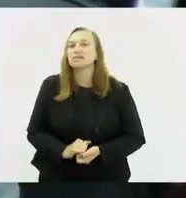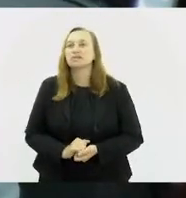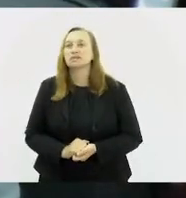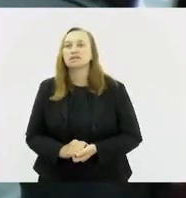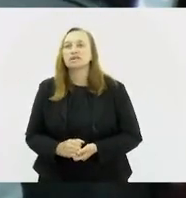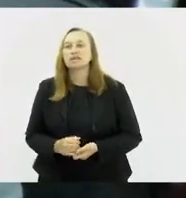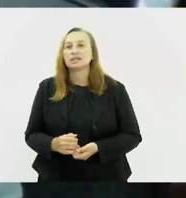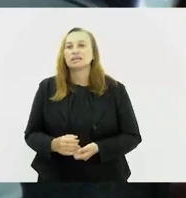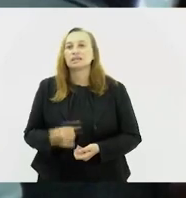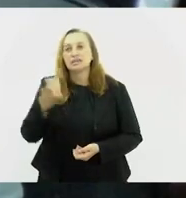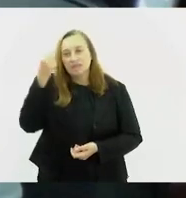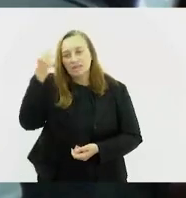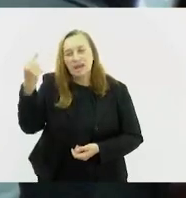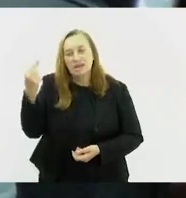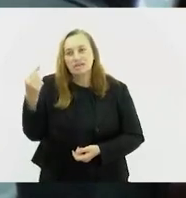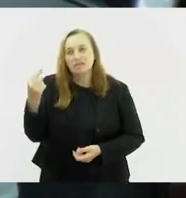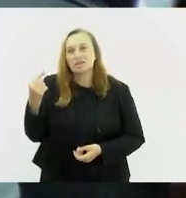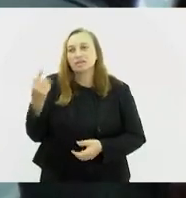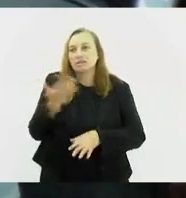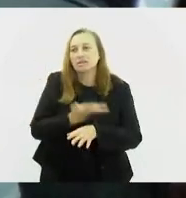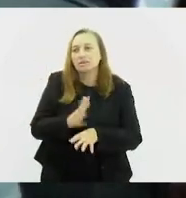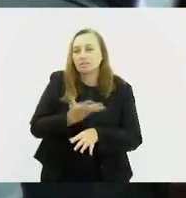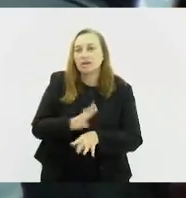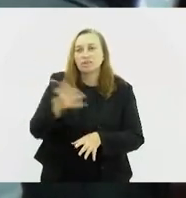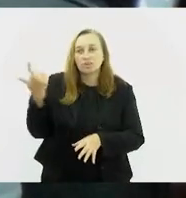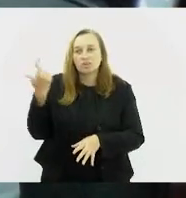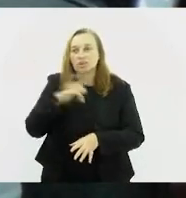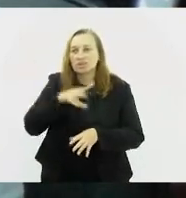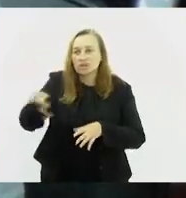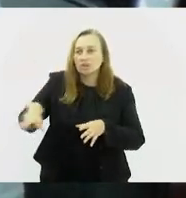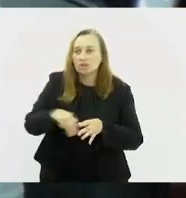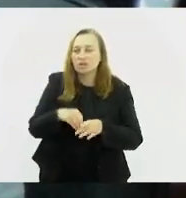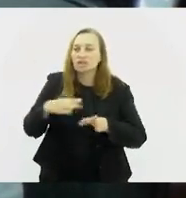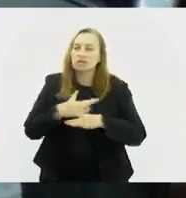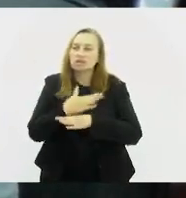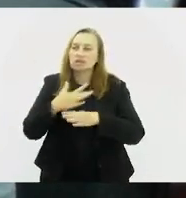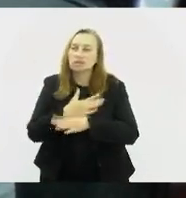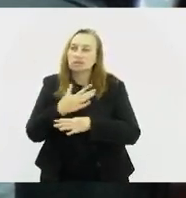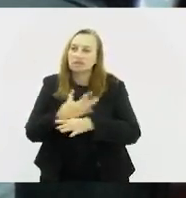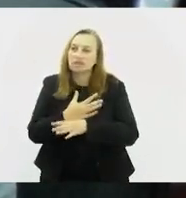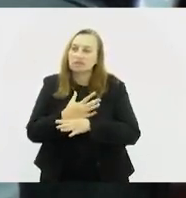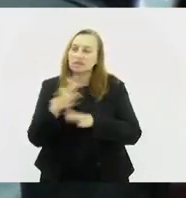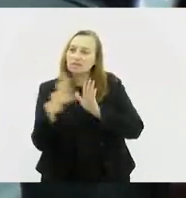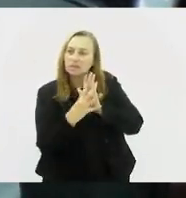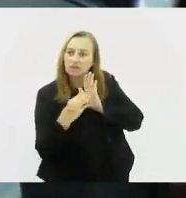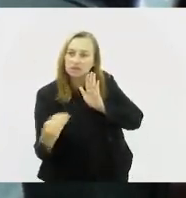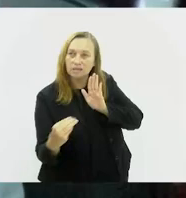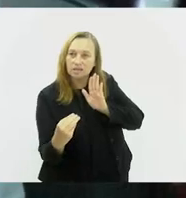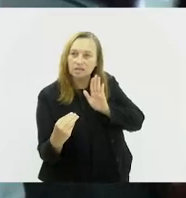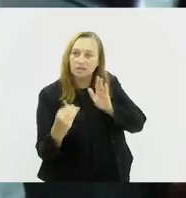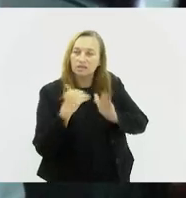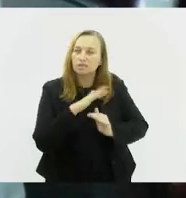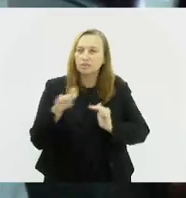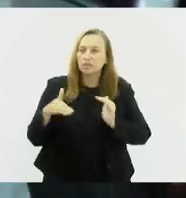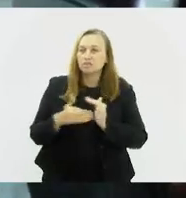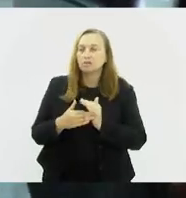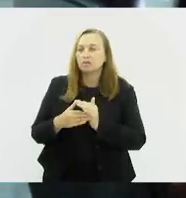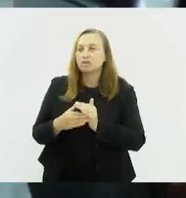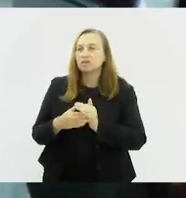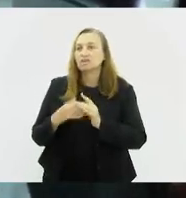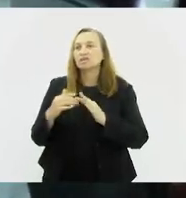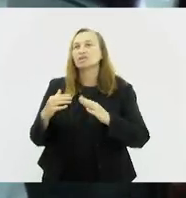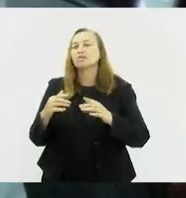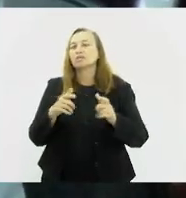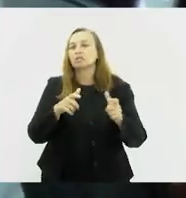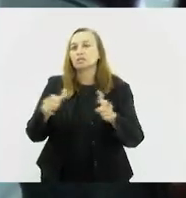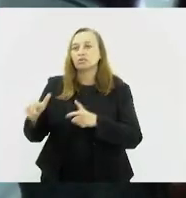ideias para ver se a gente consegue emplacar isso na nossa cidade e que sirva de espelho para toda a nossa região e